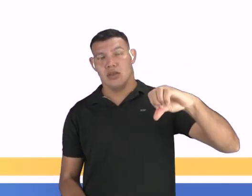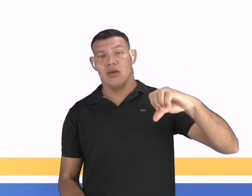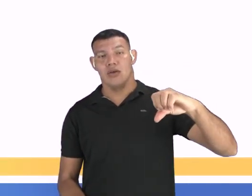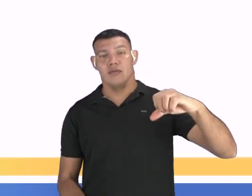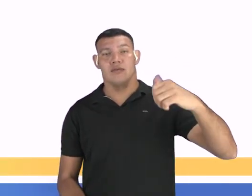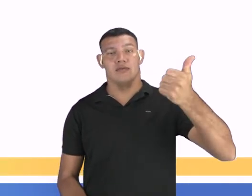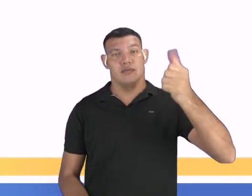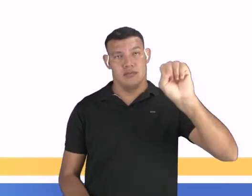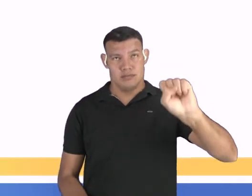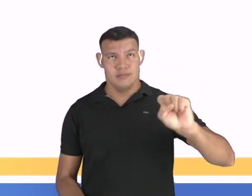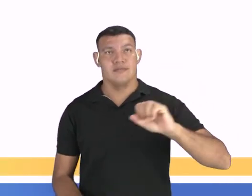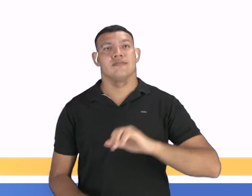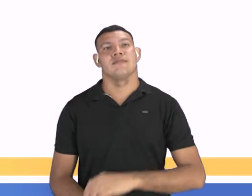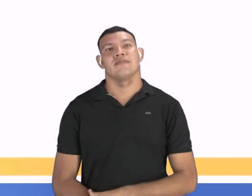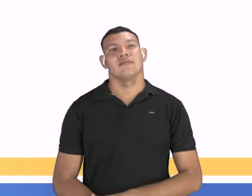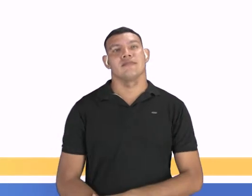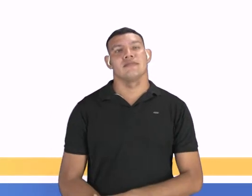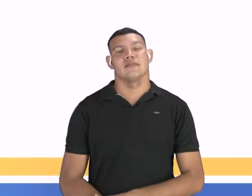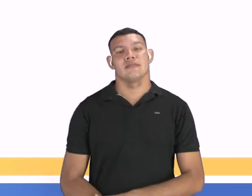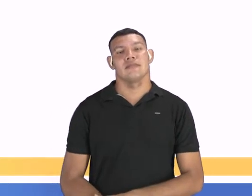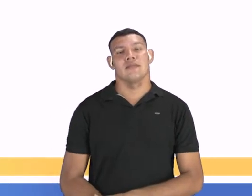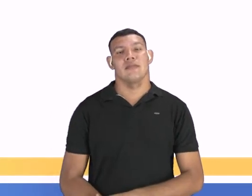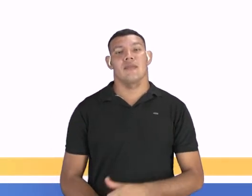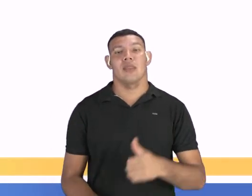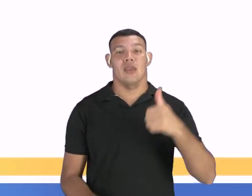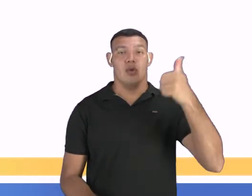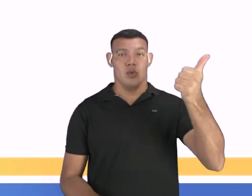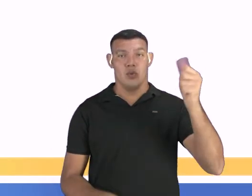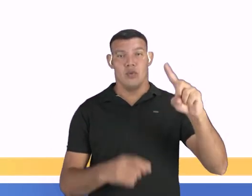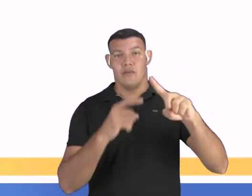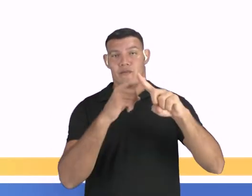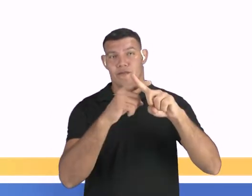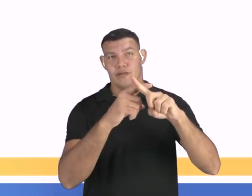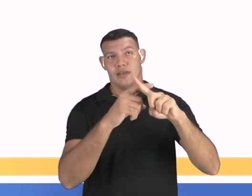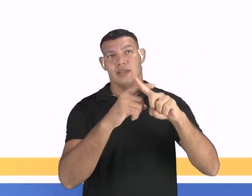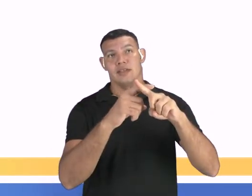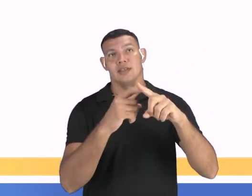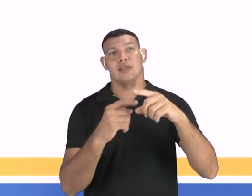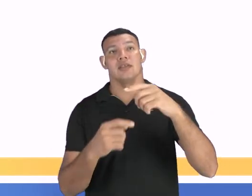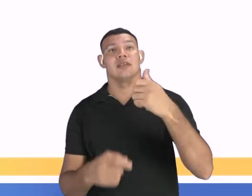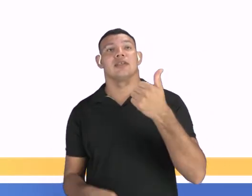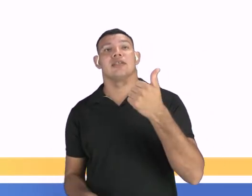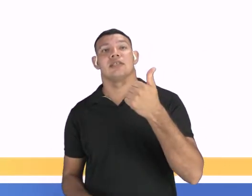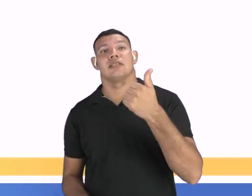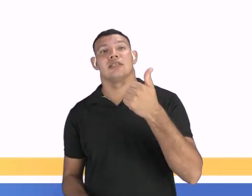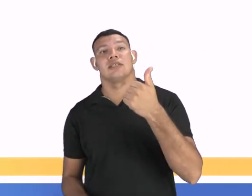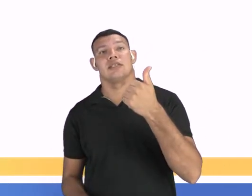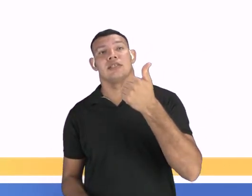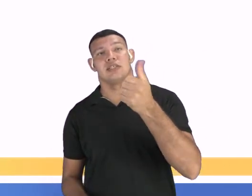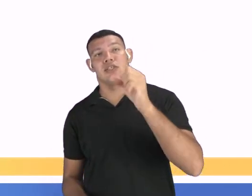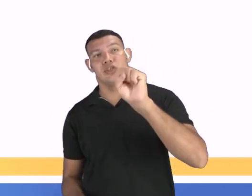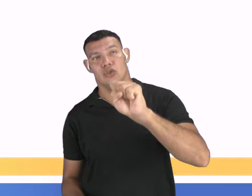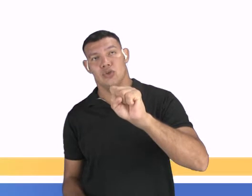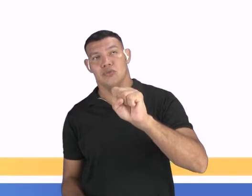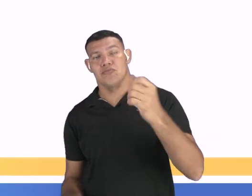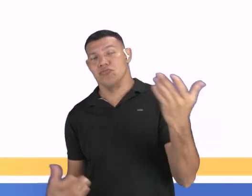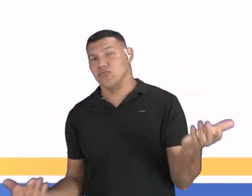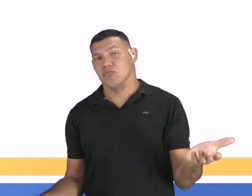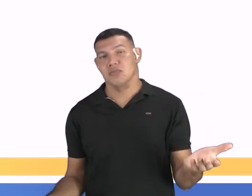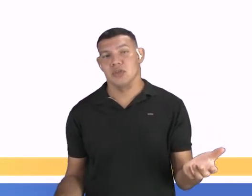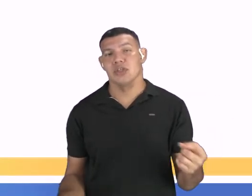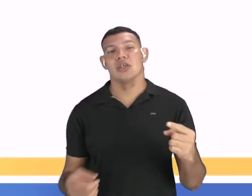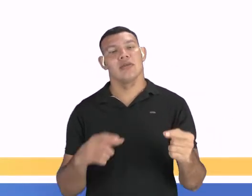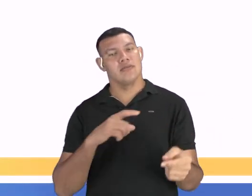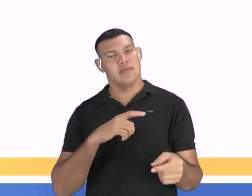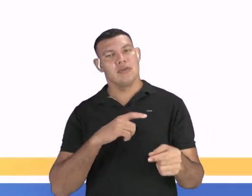vezes 18 dá 18, né? 2 vezes 9 também dá 18 e 3 vezes 6 também dá 18. Então, temos todos os